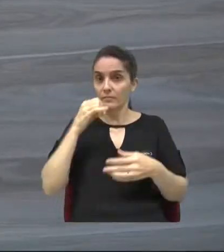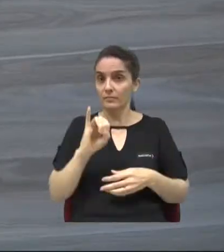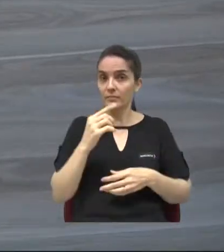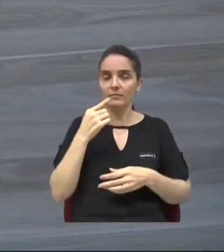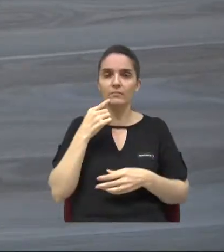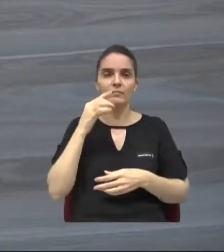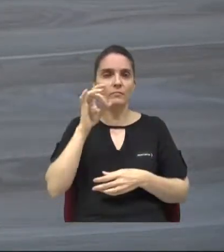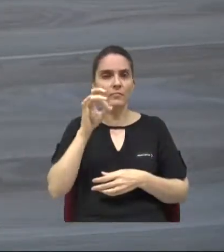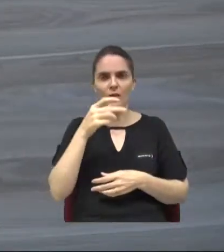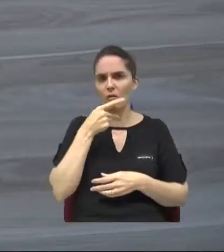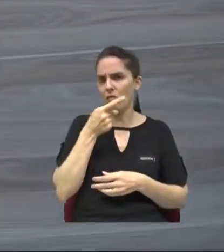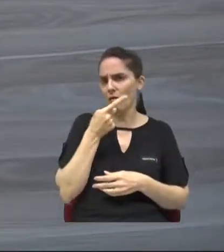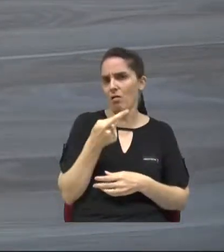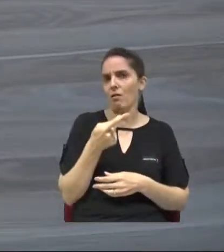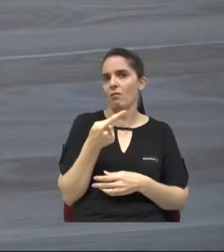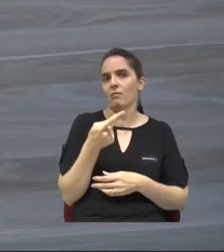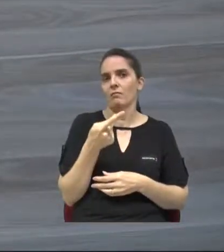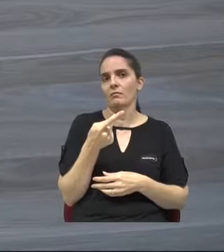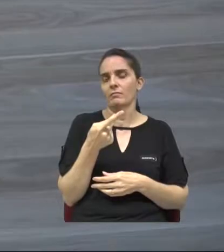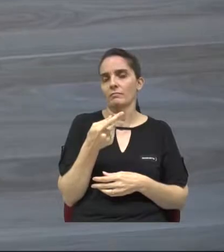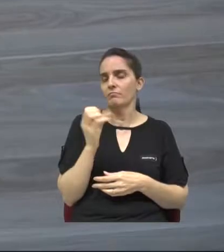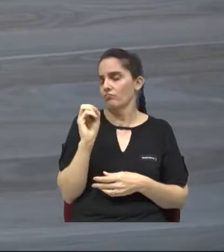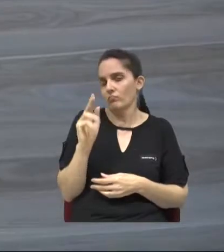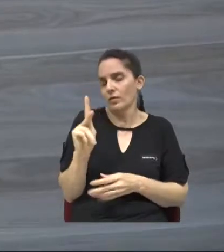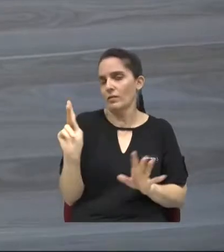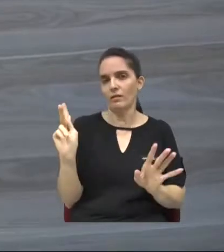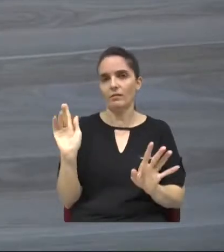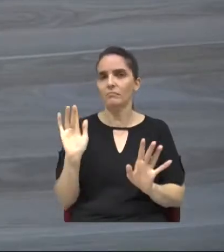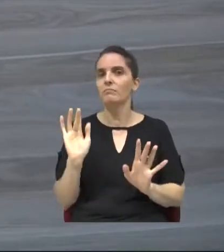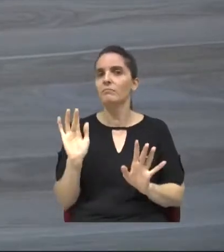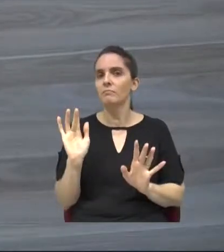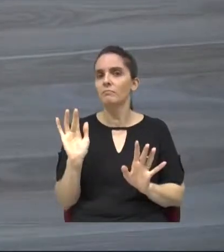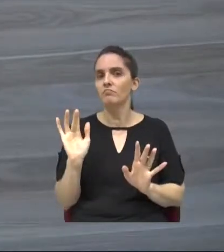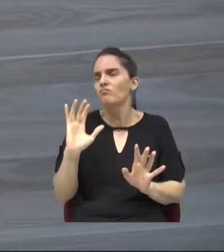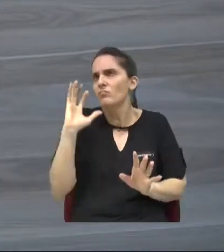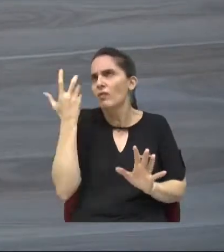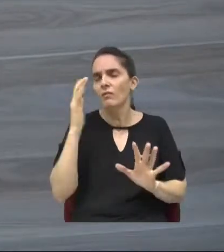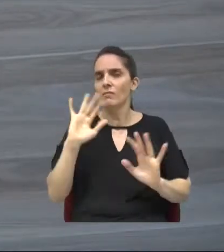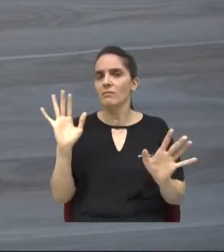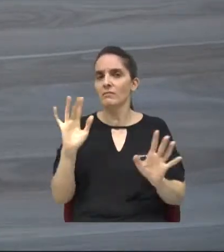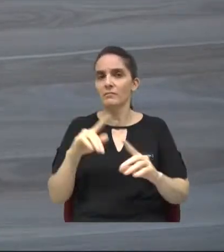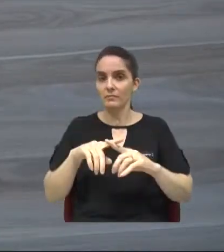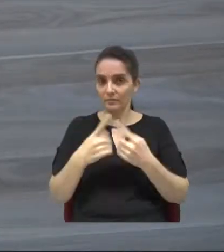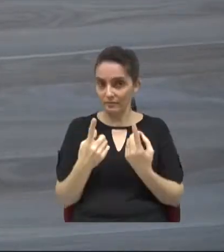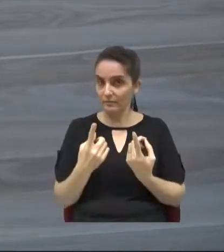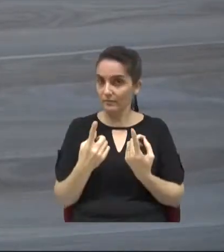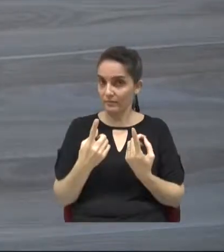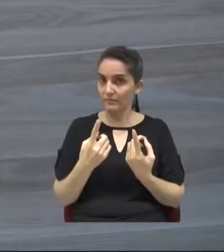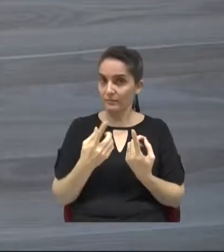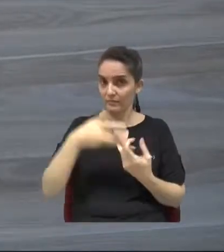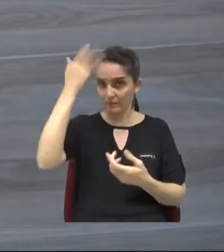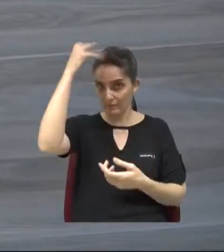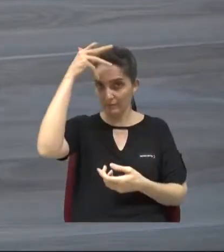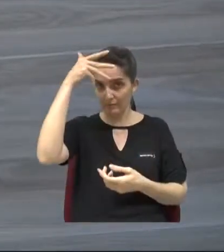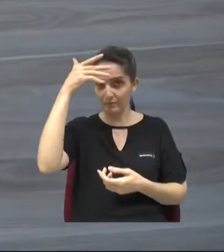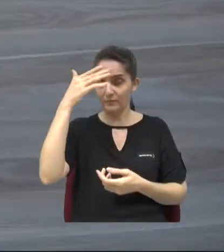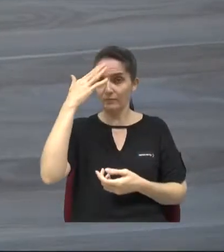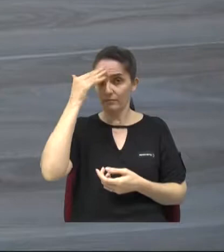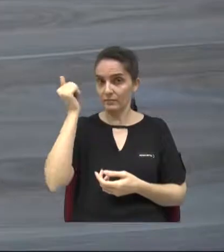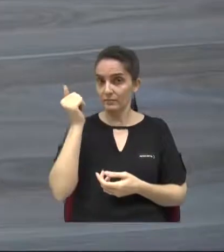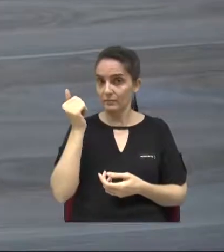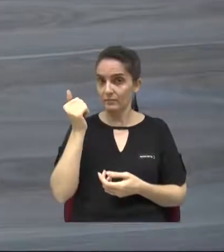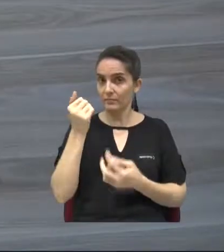falado, é um ato que sai. Mas tenho certeza que, como todos os vereadores aqui nessa